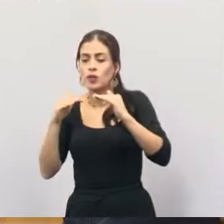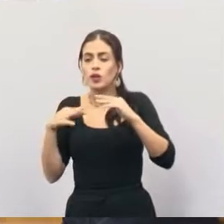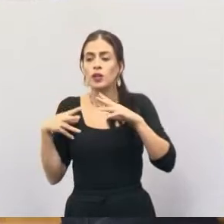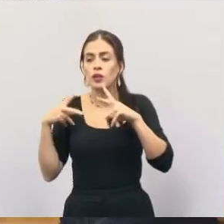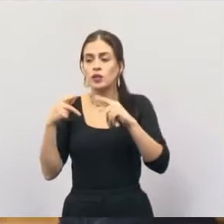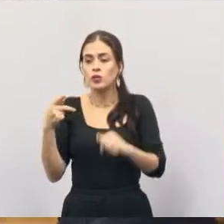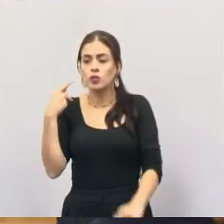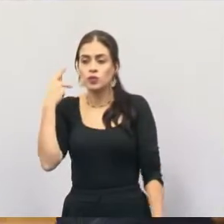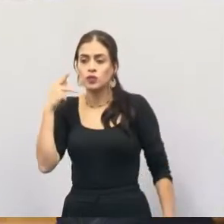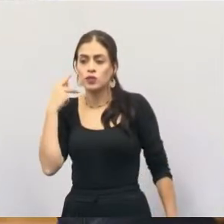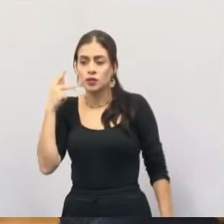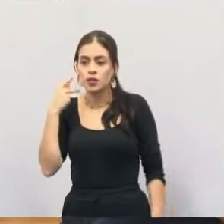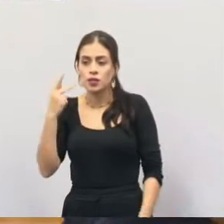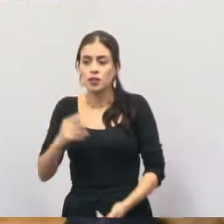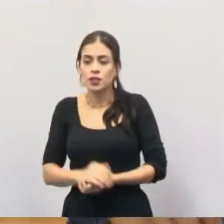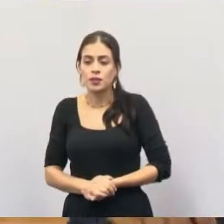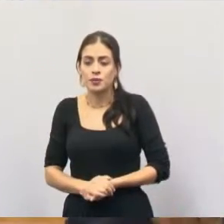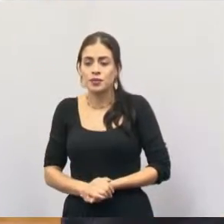nobres pares.